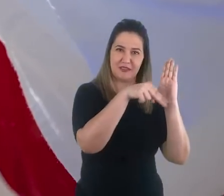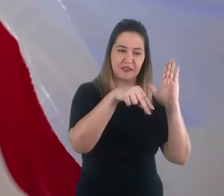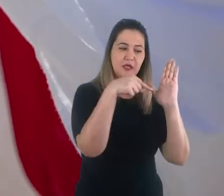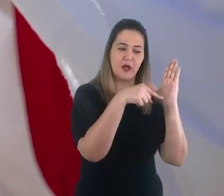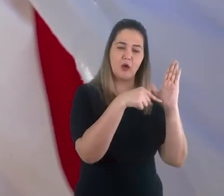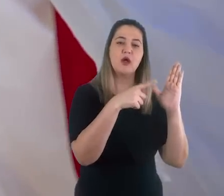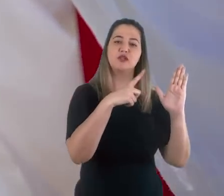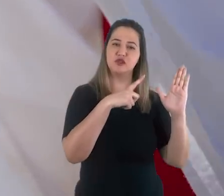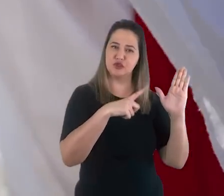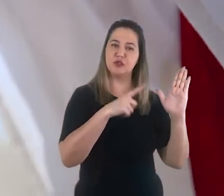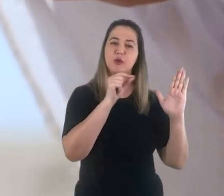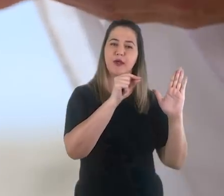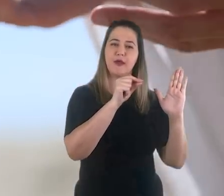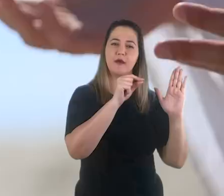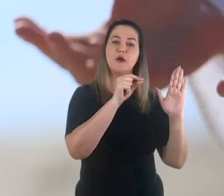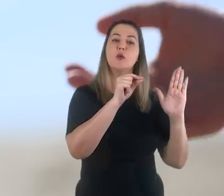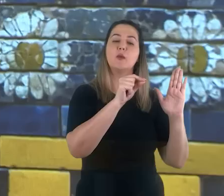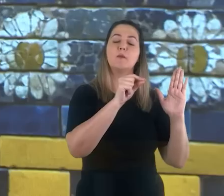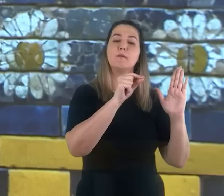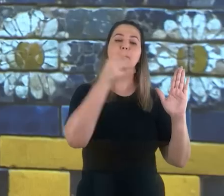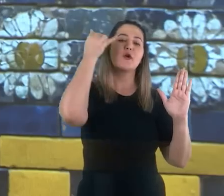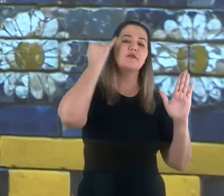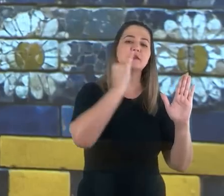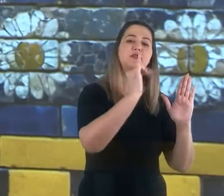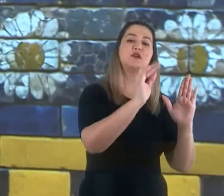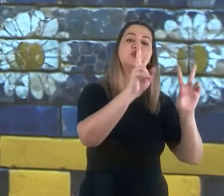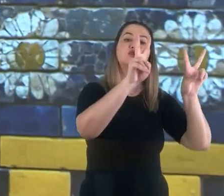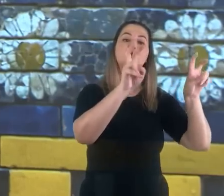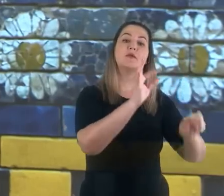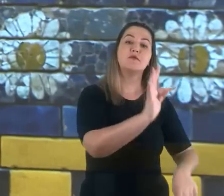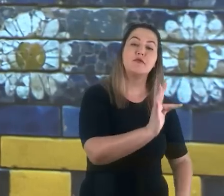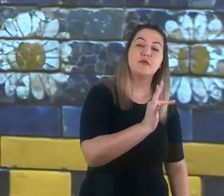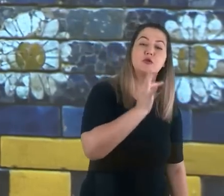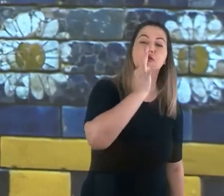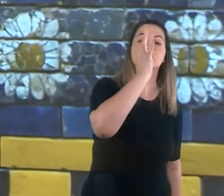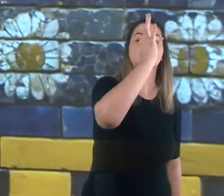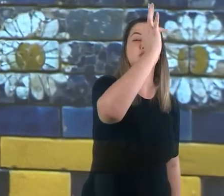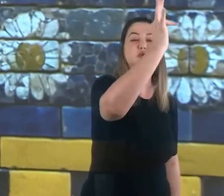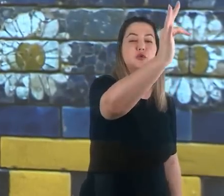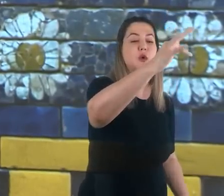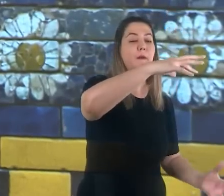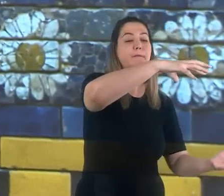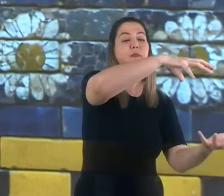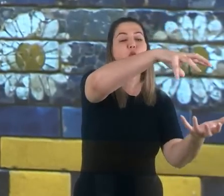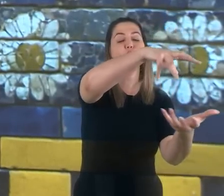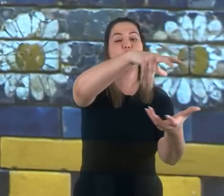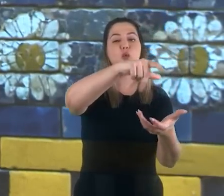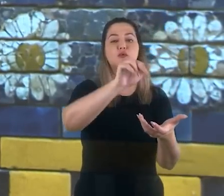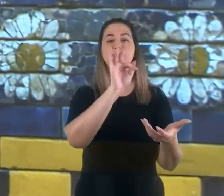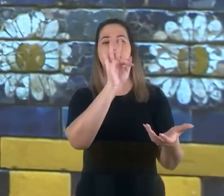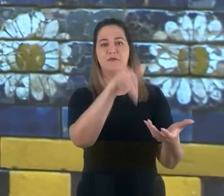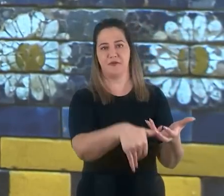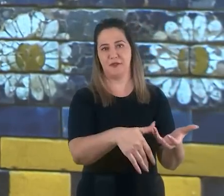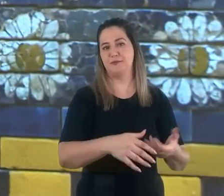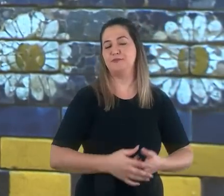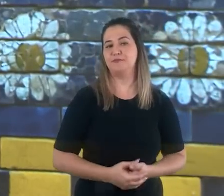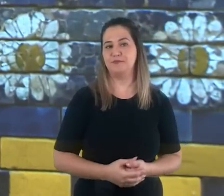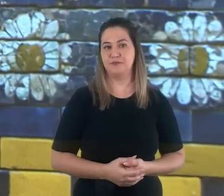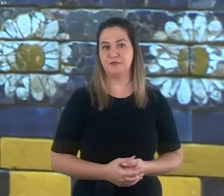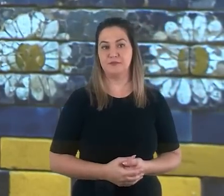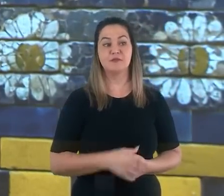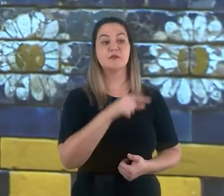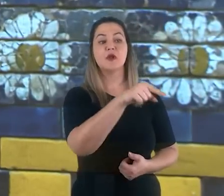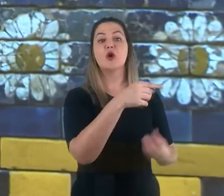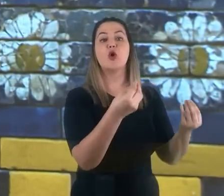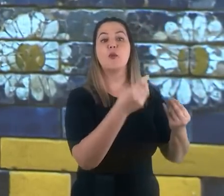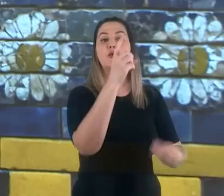sua contraparte bíblica. O objetivo da história, a filosofia da história, de acordo com Daniel, é a vinda do reino